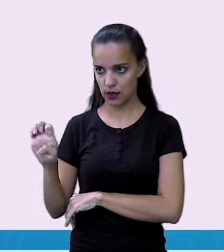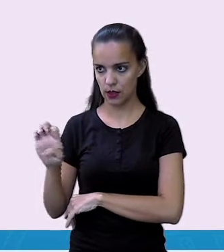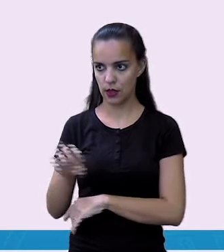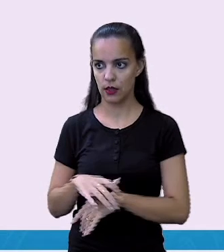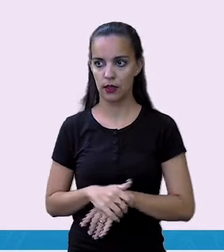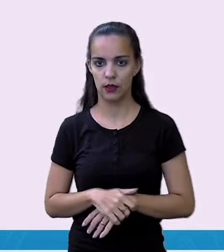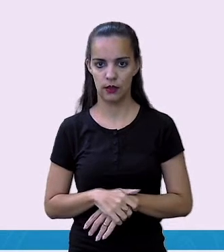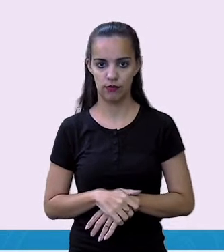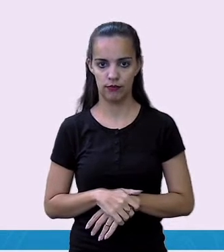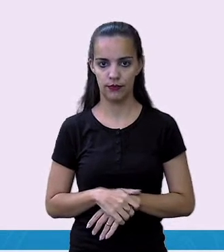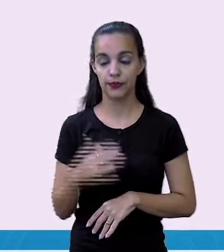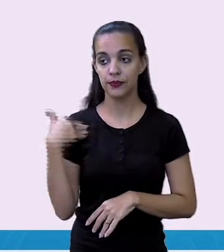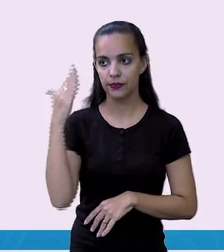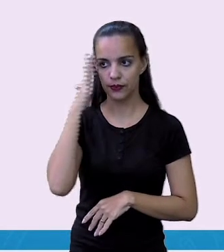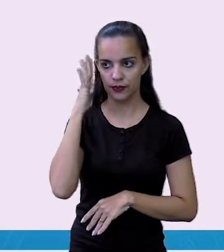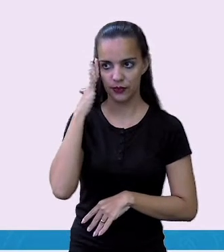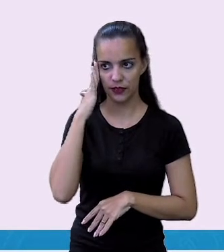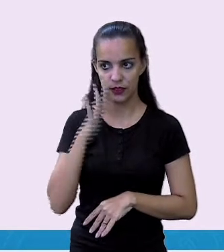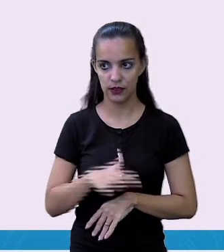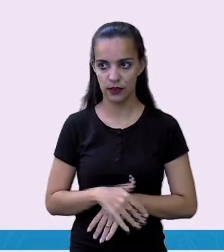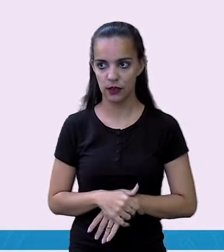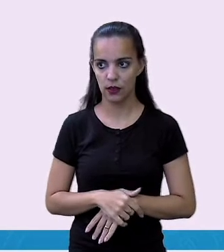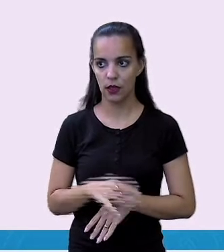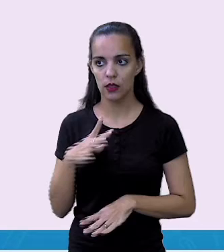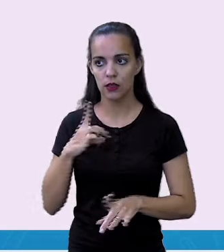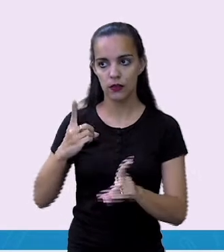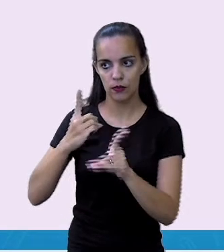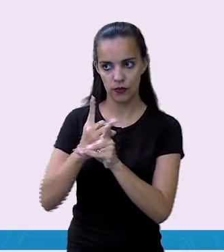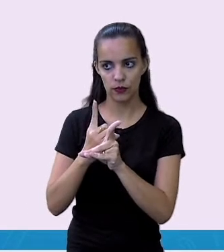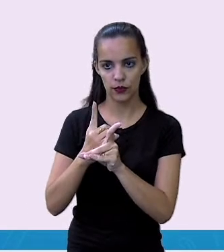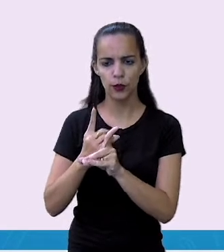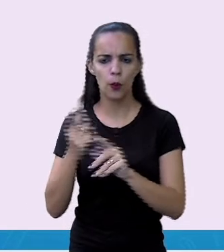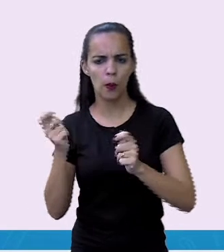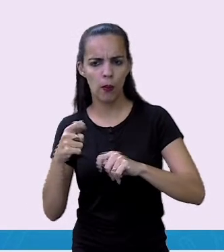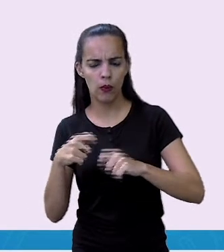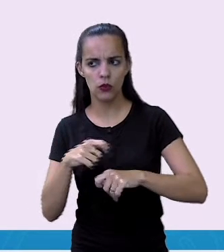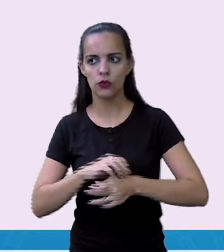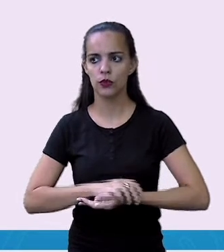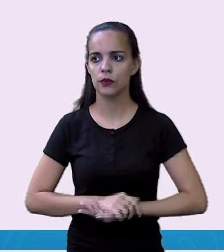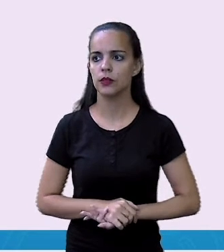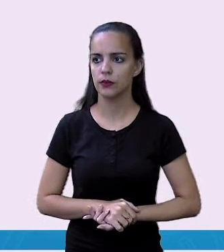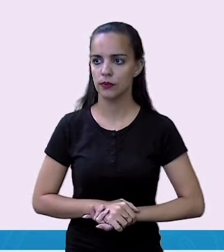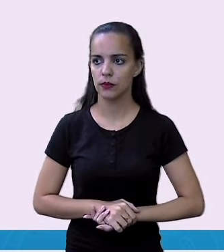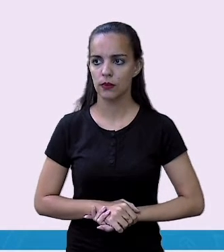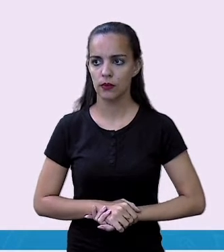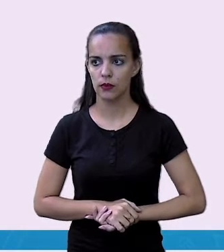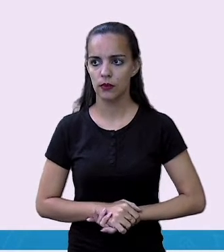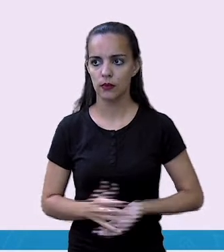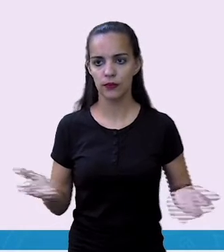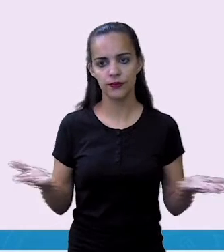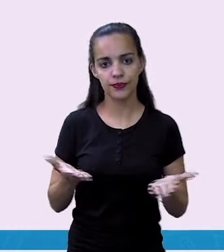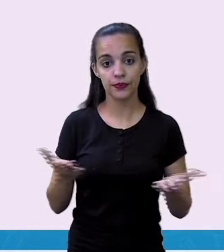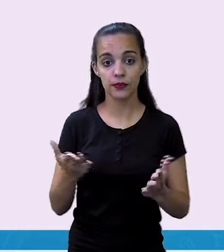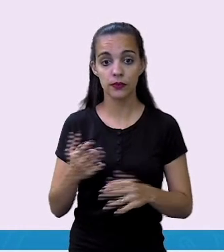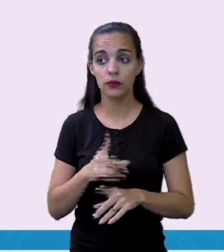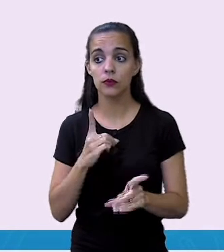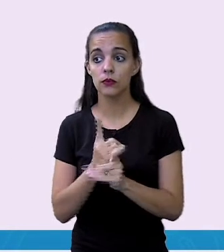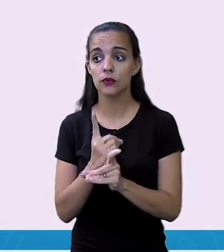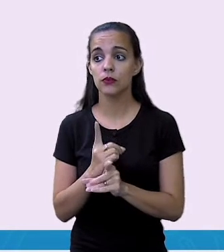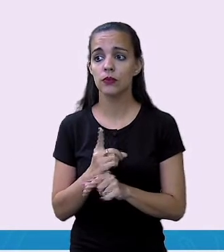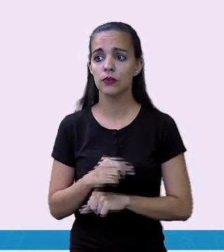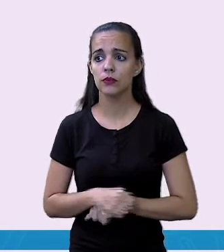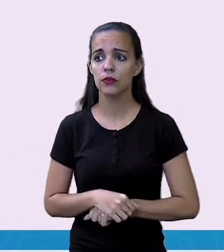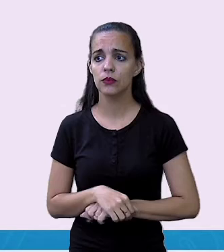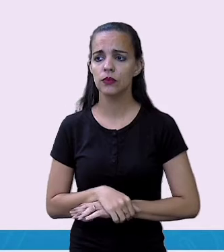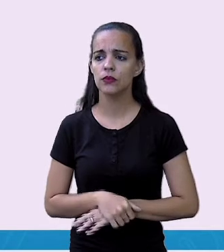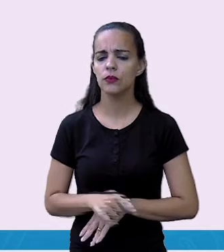Meu símbolo do tio é o símbolo de semelhança. Muito bem. Agora, porque